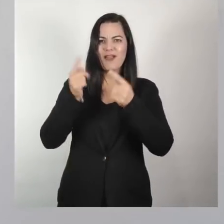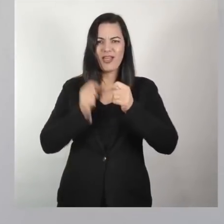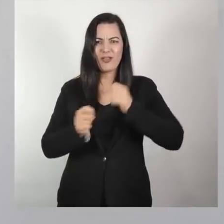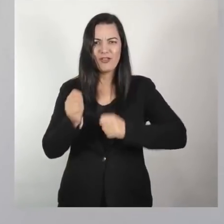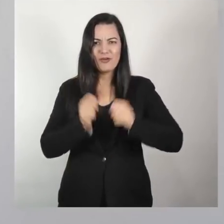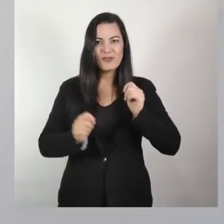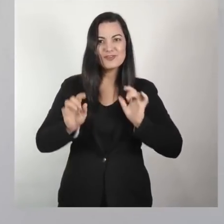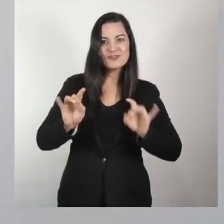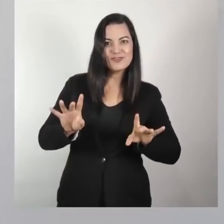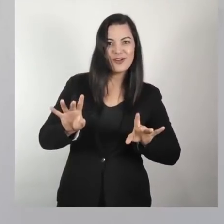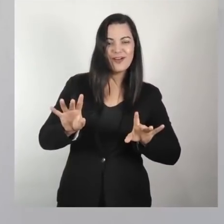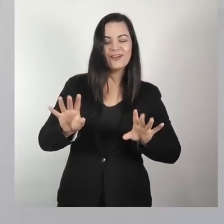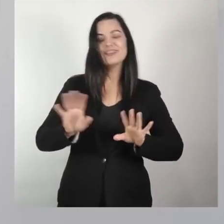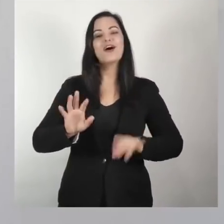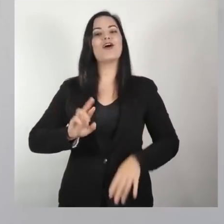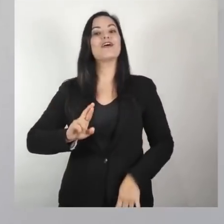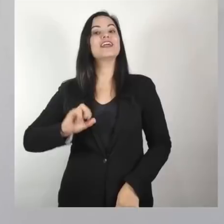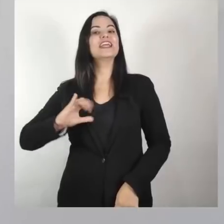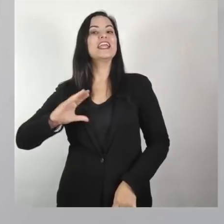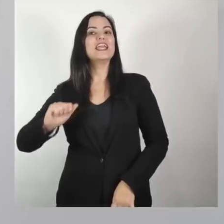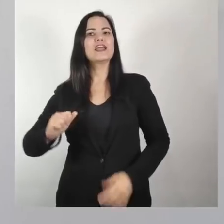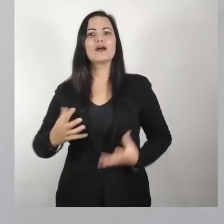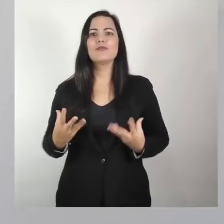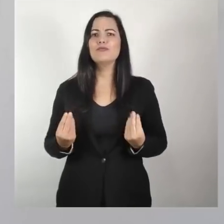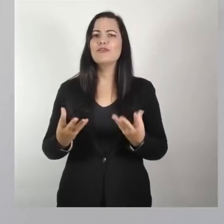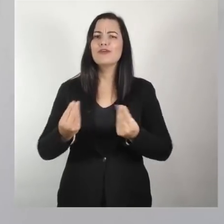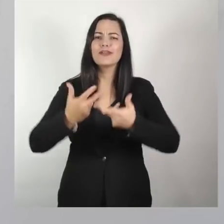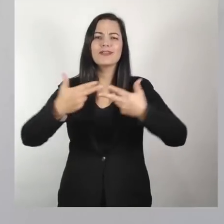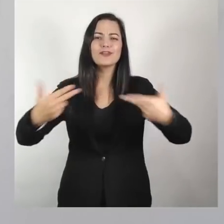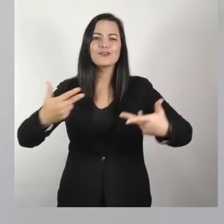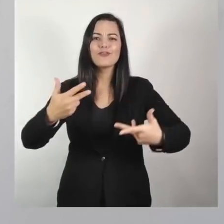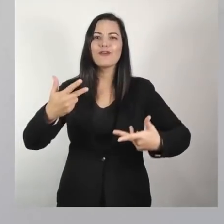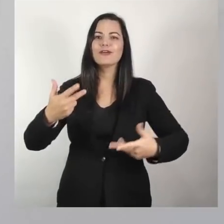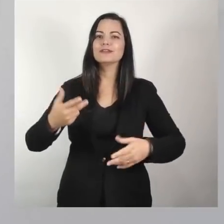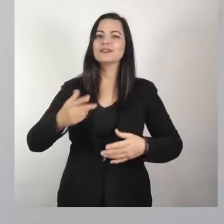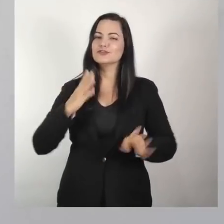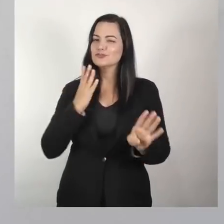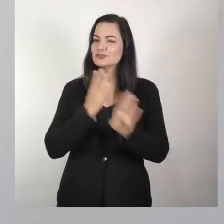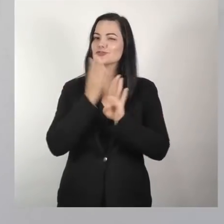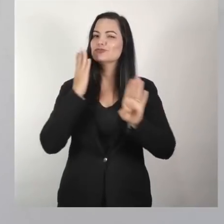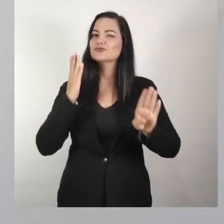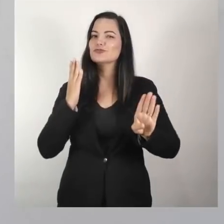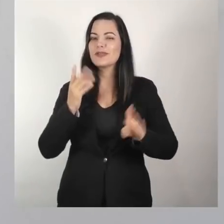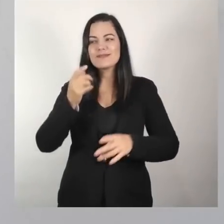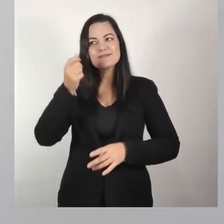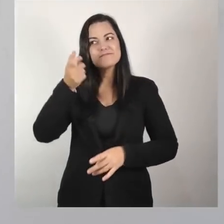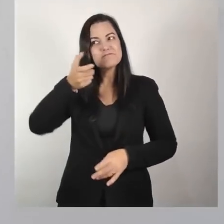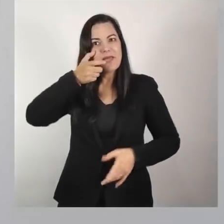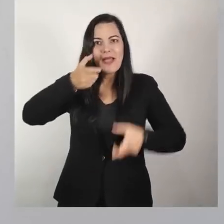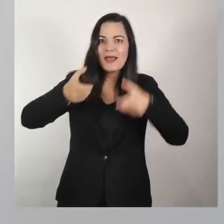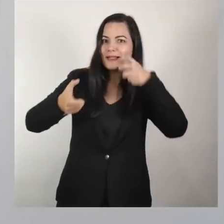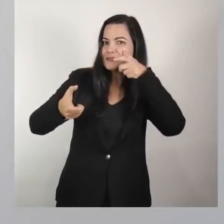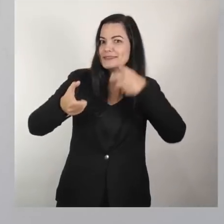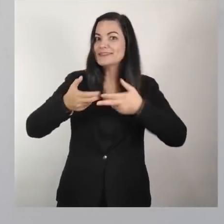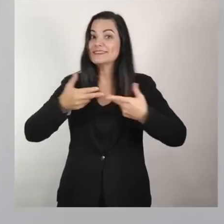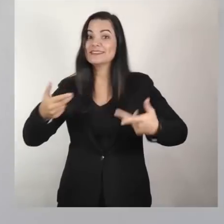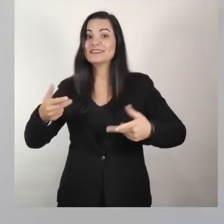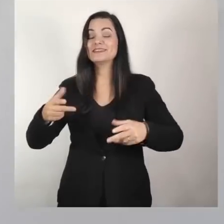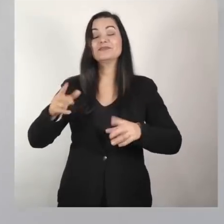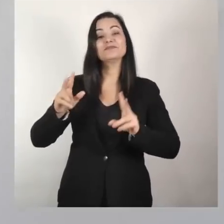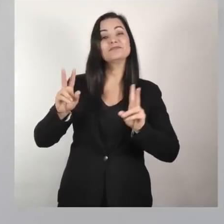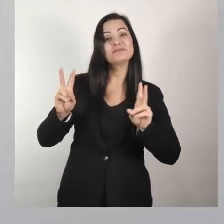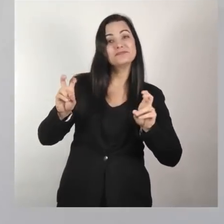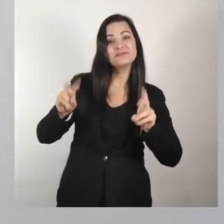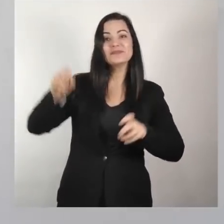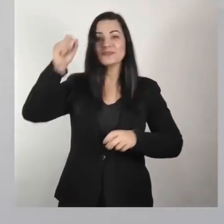outras coisas muito interessantes para descobrirmos sobre a cultura dessa região. Só